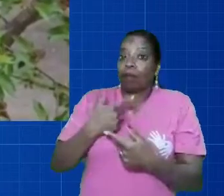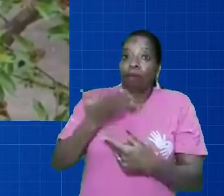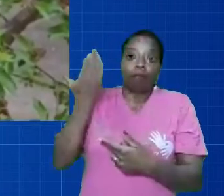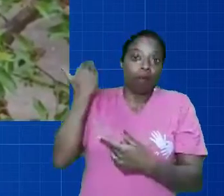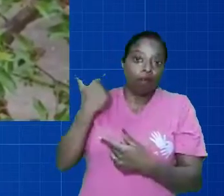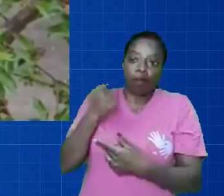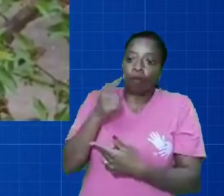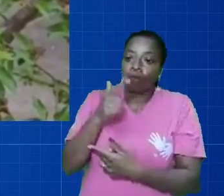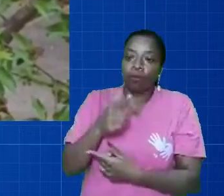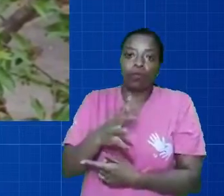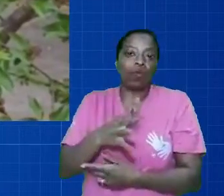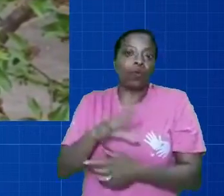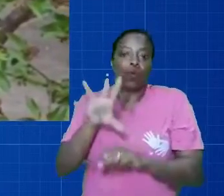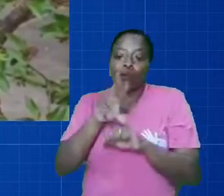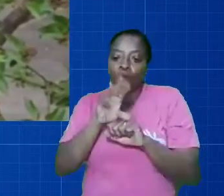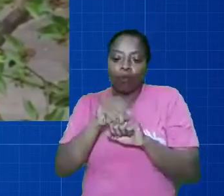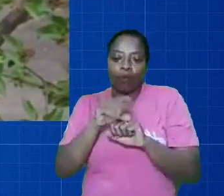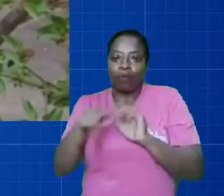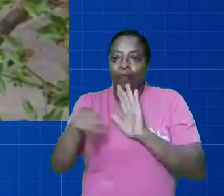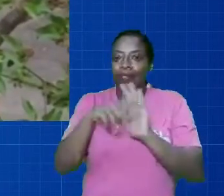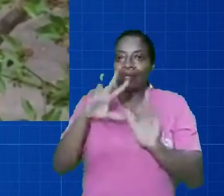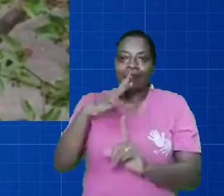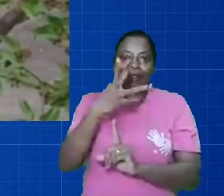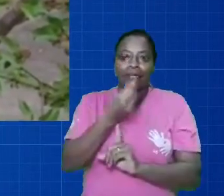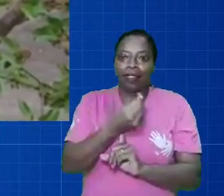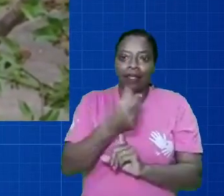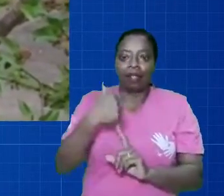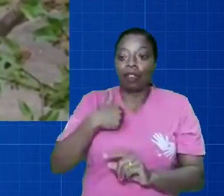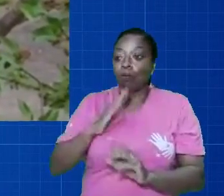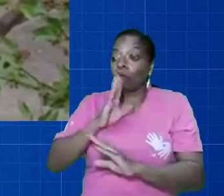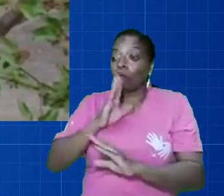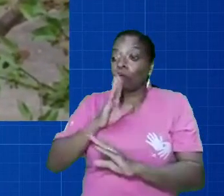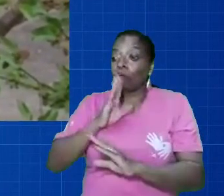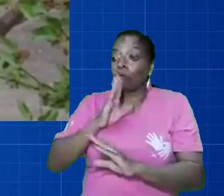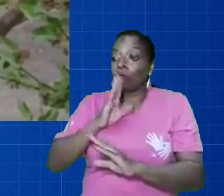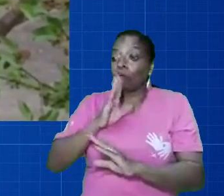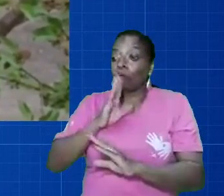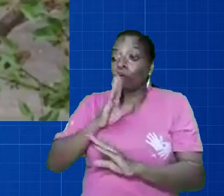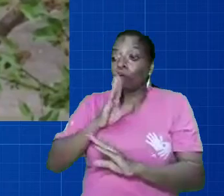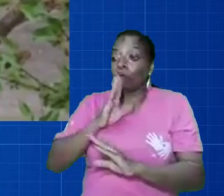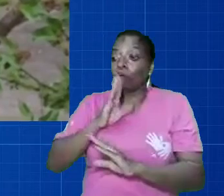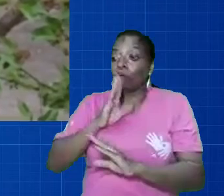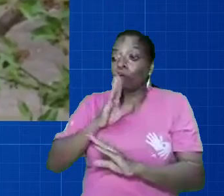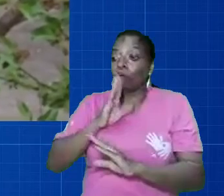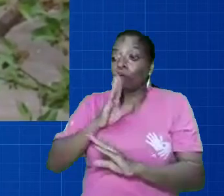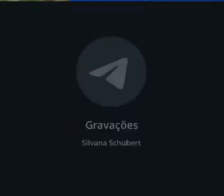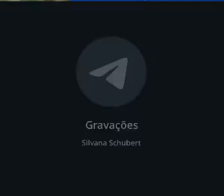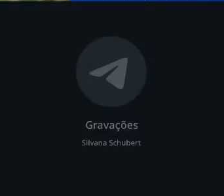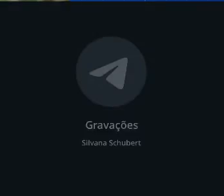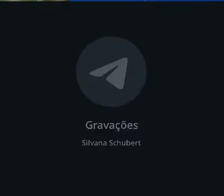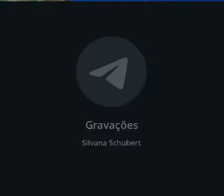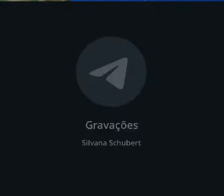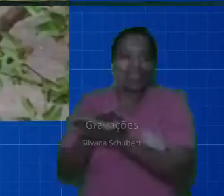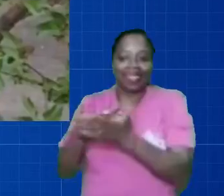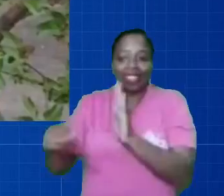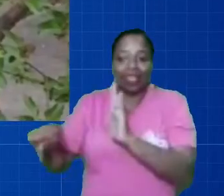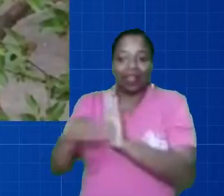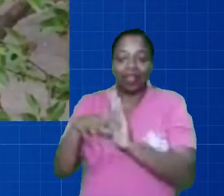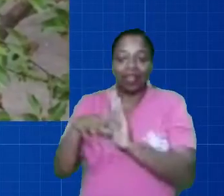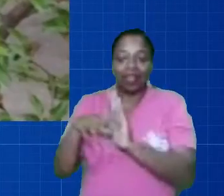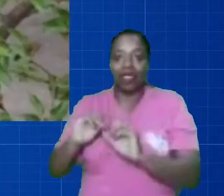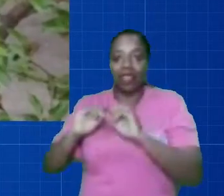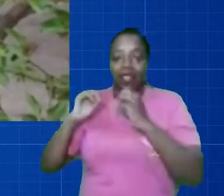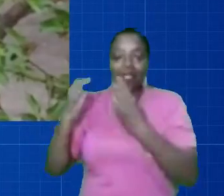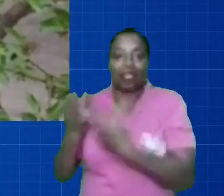né? Antes de começar a trabalhar. Foi aquela história, a formação foi acontecendo durante o trabalho, né? Então são 30 anos